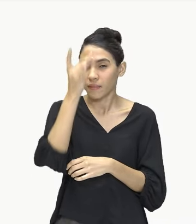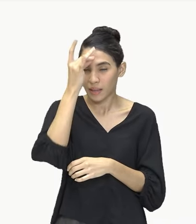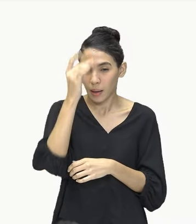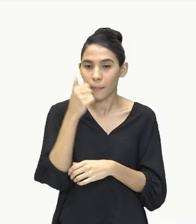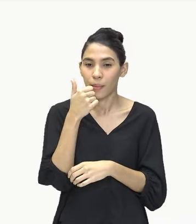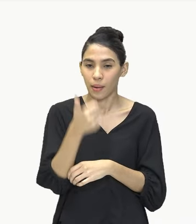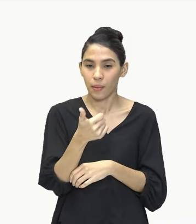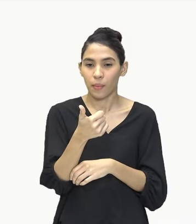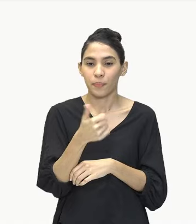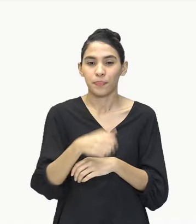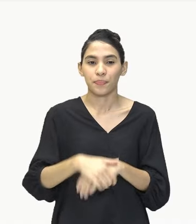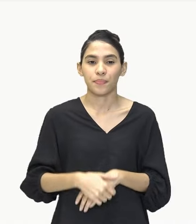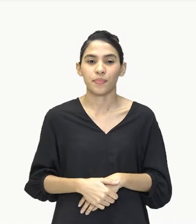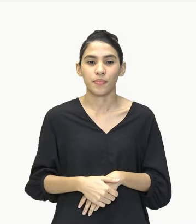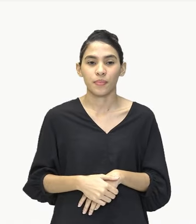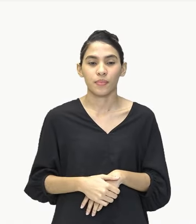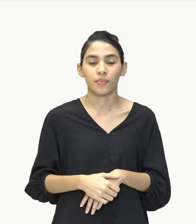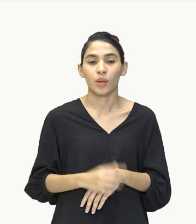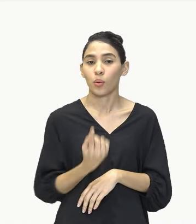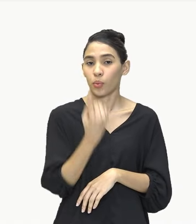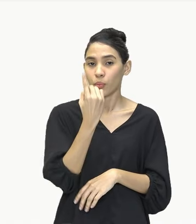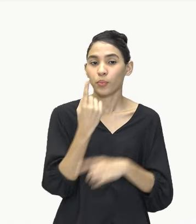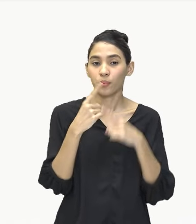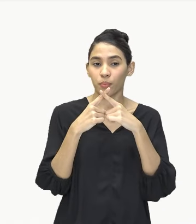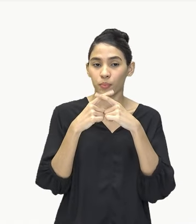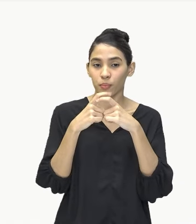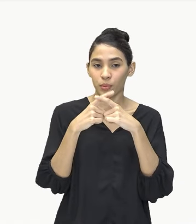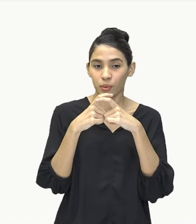melhor. O monômio